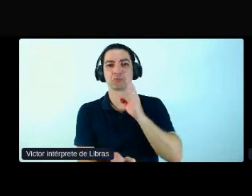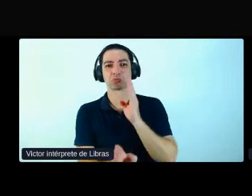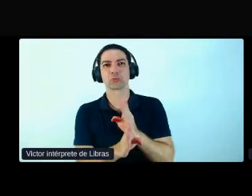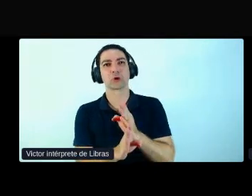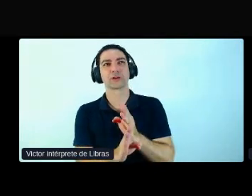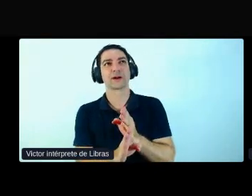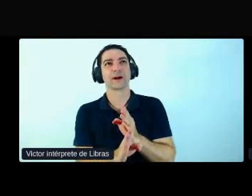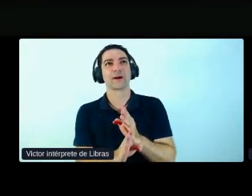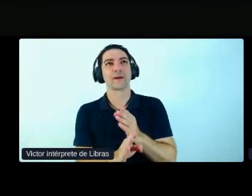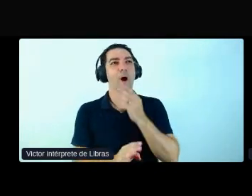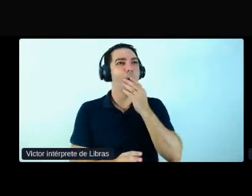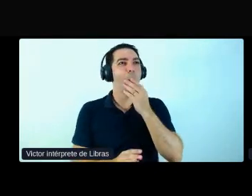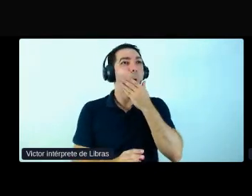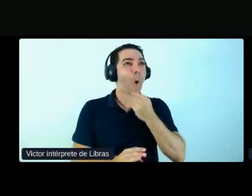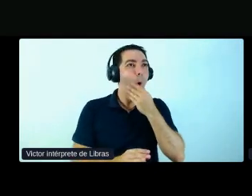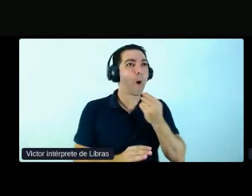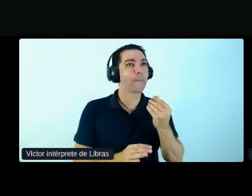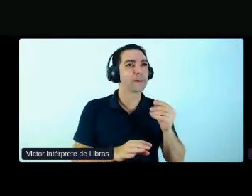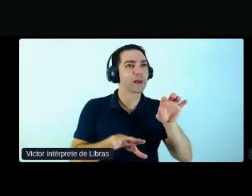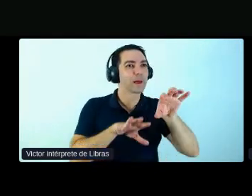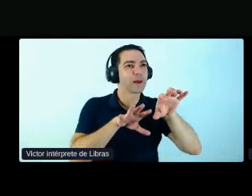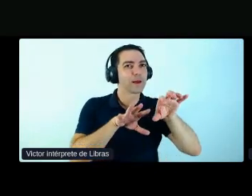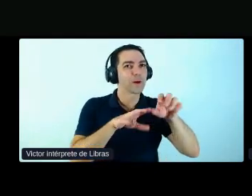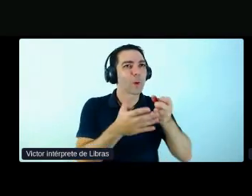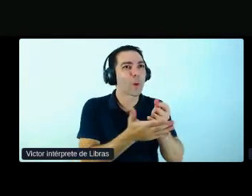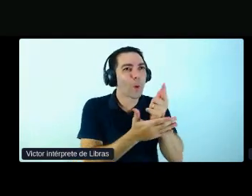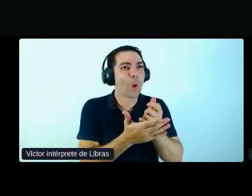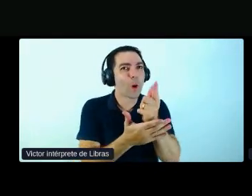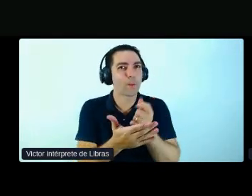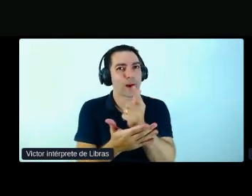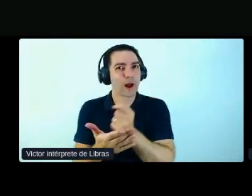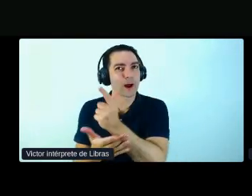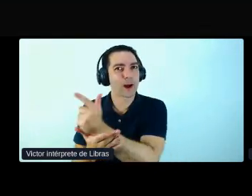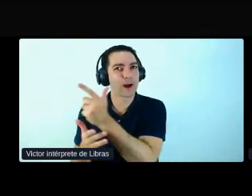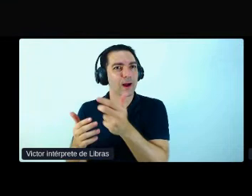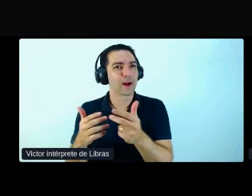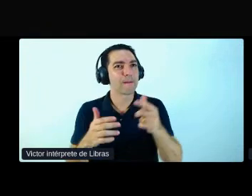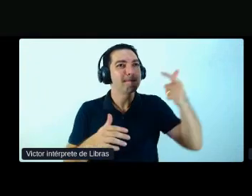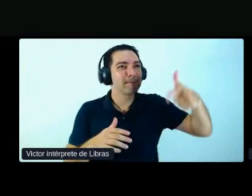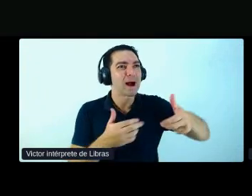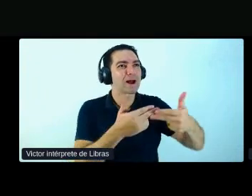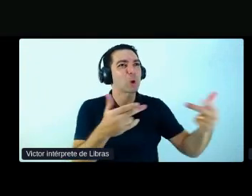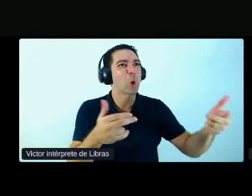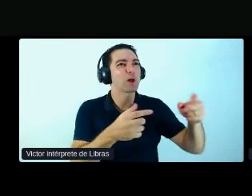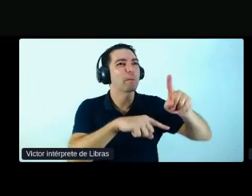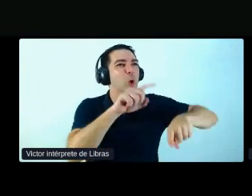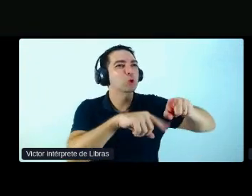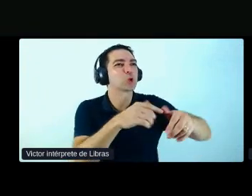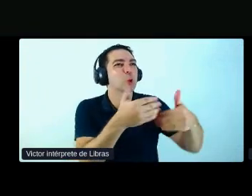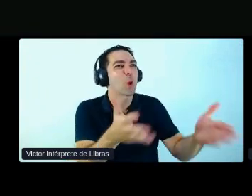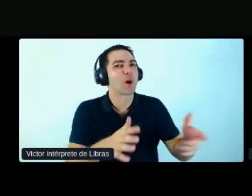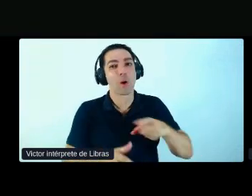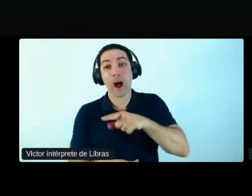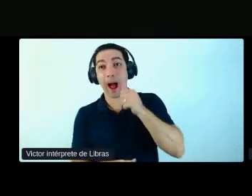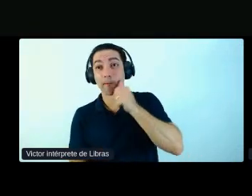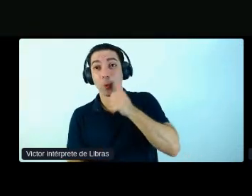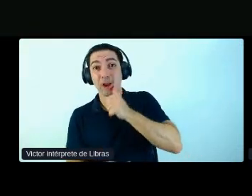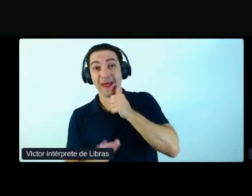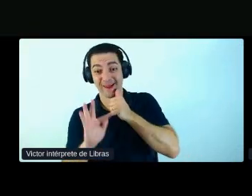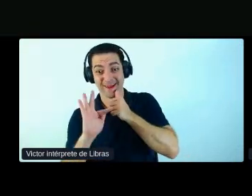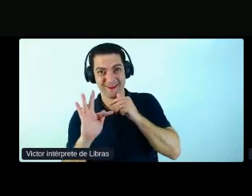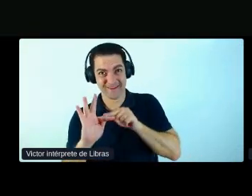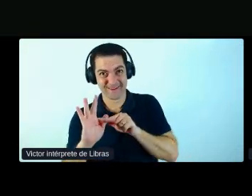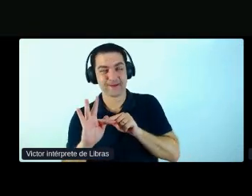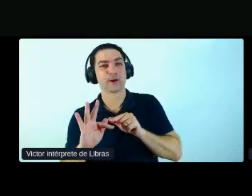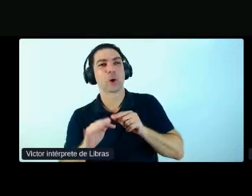consomem mais na minha padaria. Não. Tá? Porque são duas coisas distintas e gênero também não é binário.